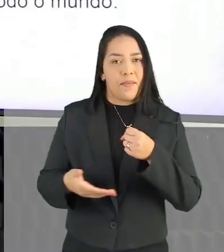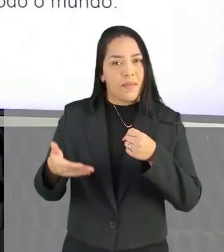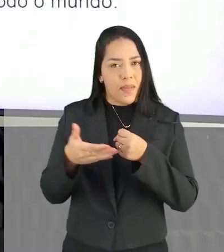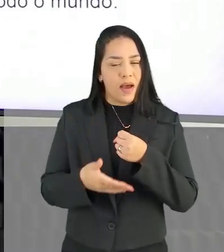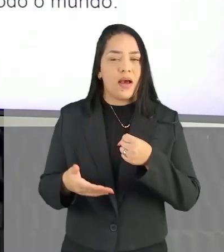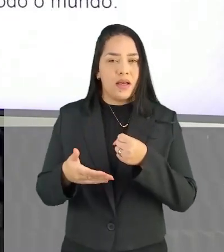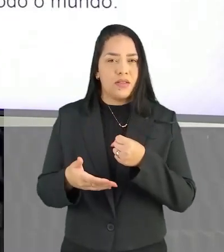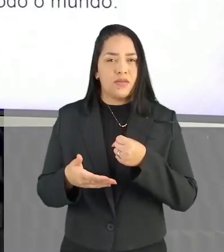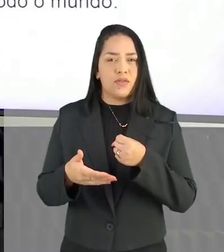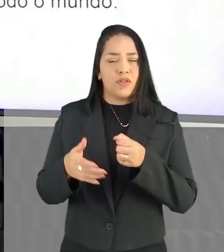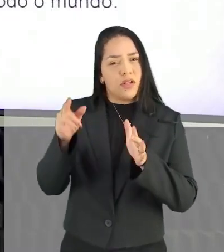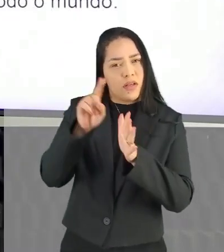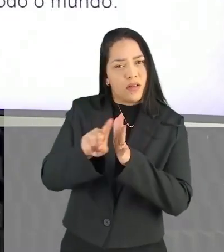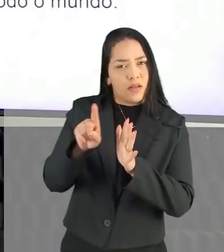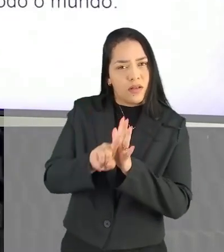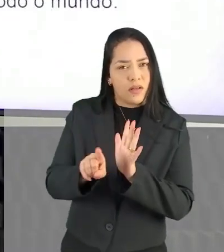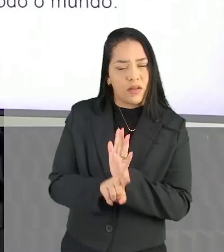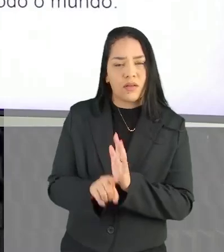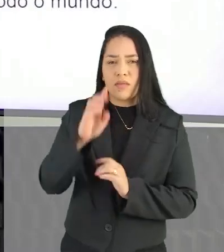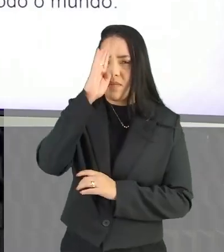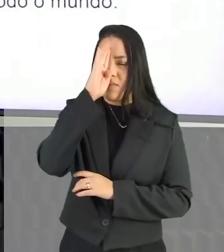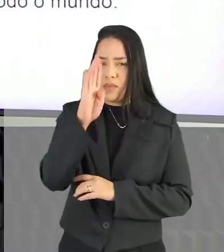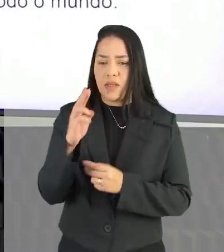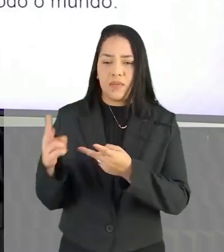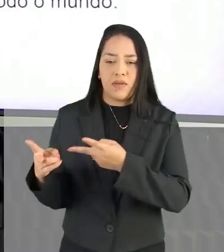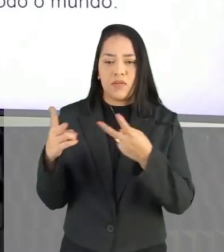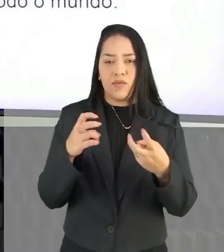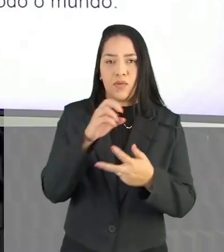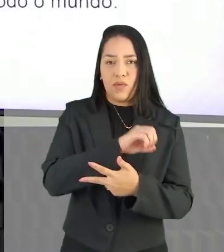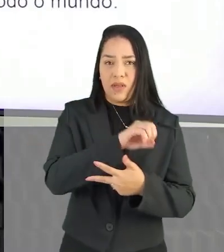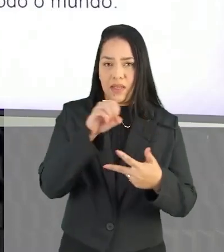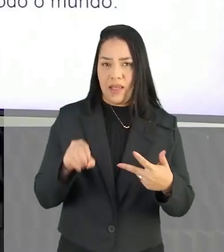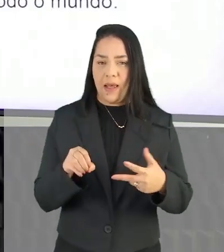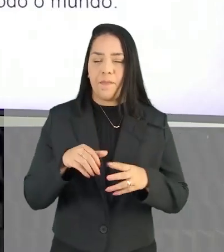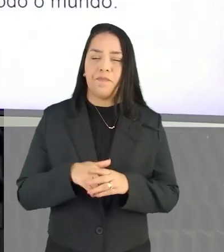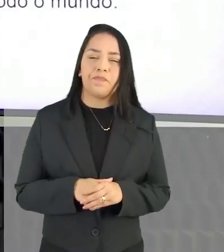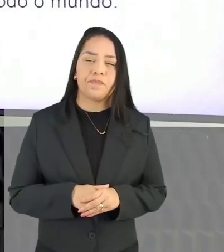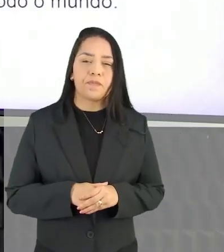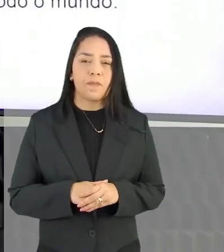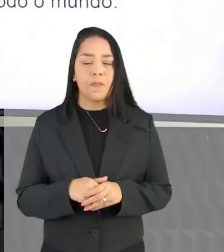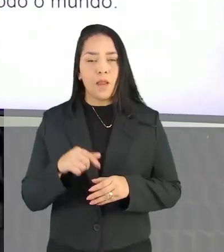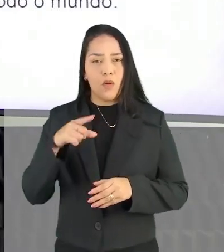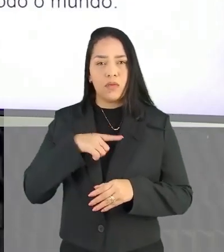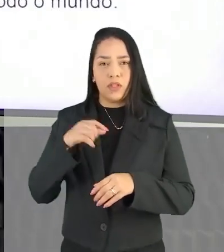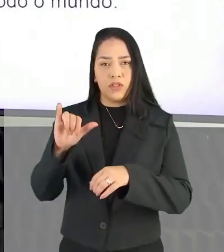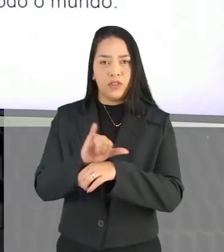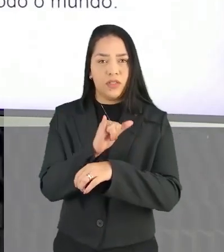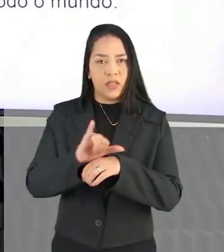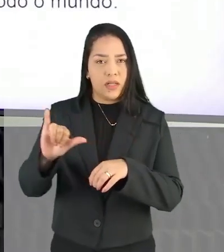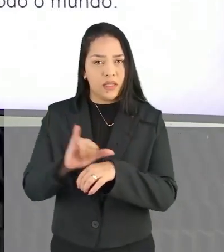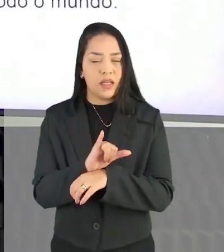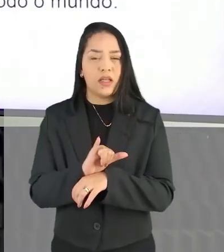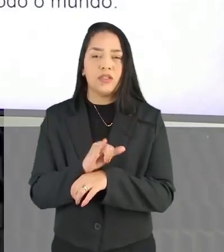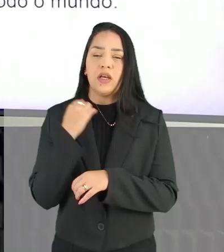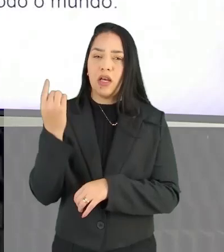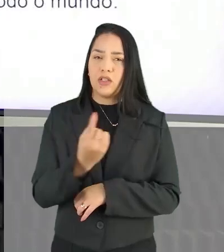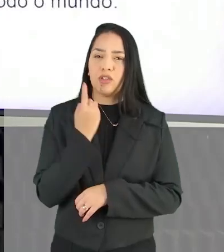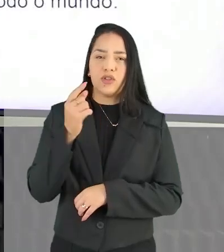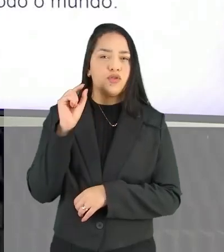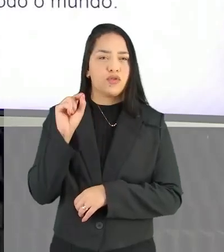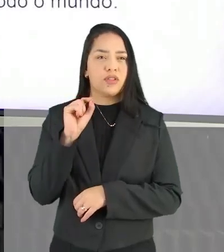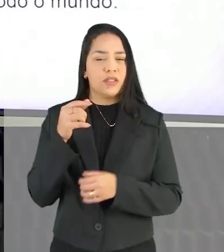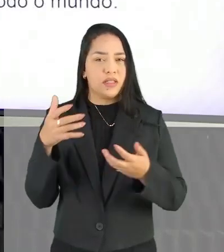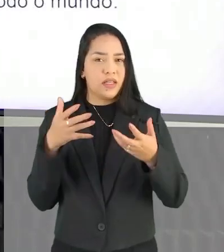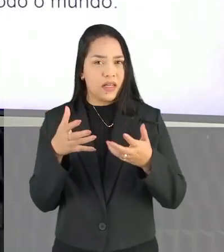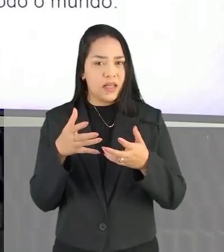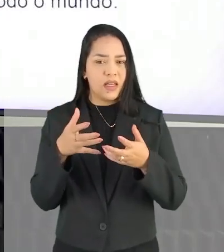qualquer resolução de questão, principalmente nessa perspectiva do Enem. Então, quando a gente trata de estratégia argumentativa, a gente vai tentar